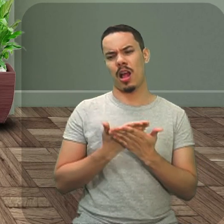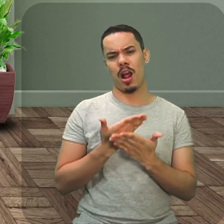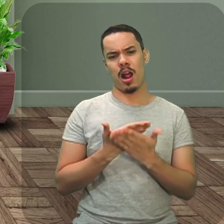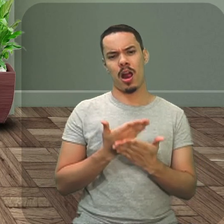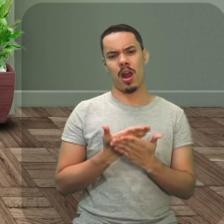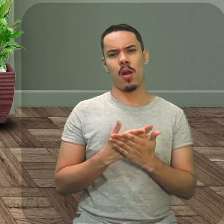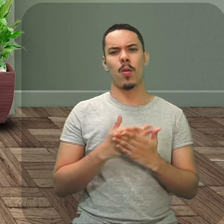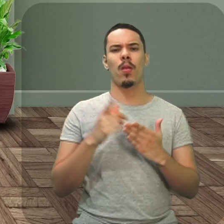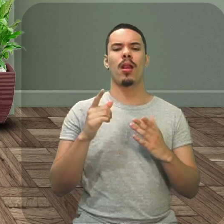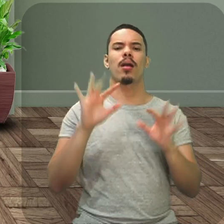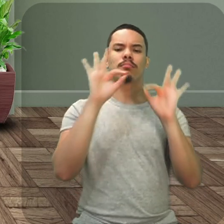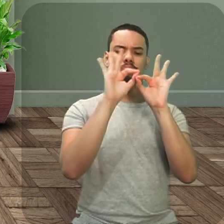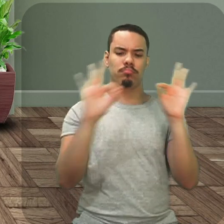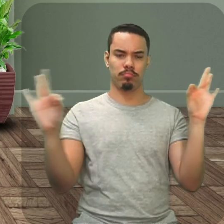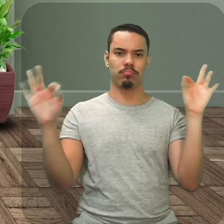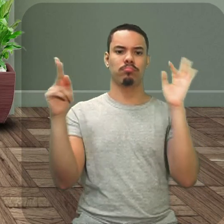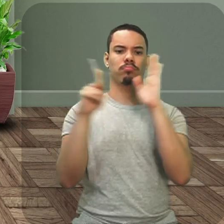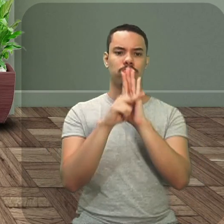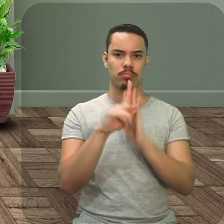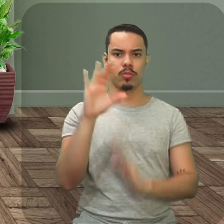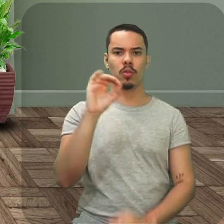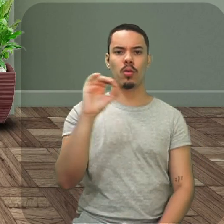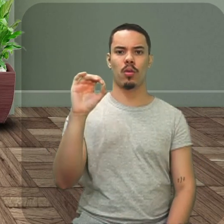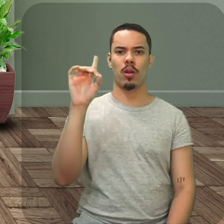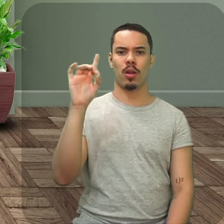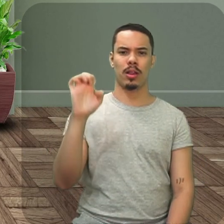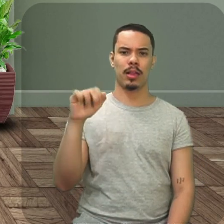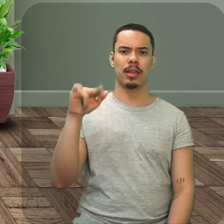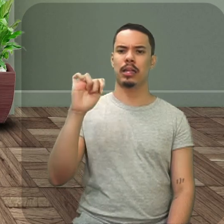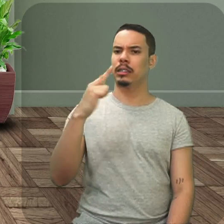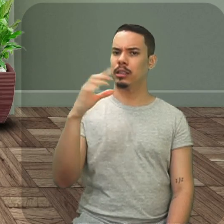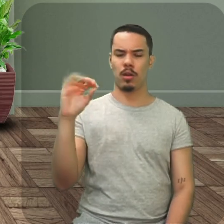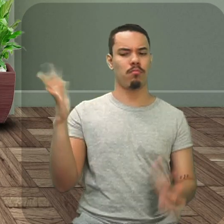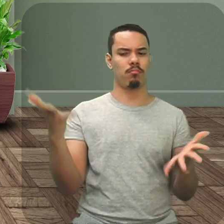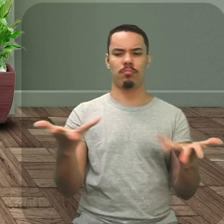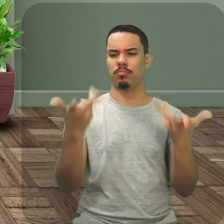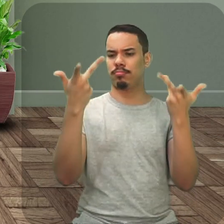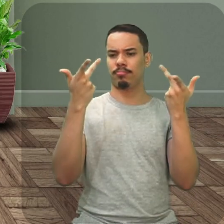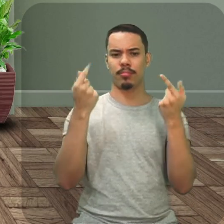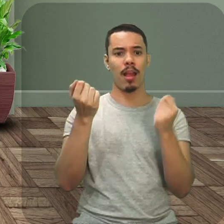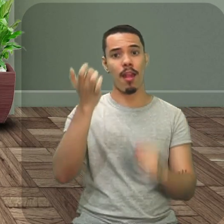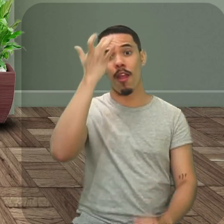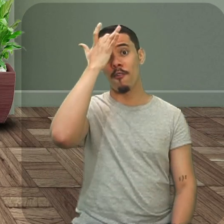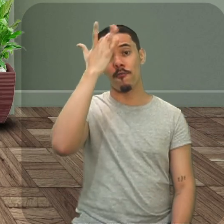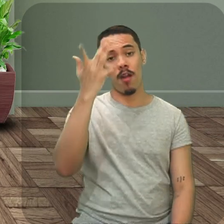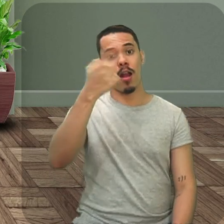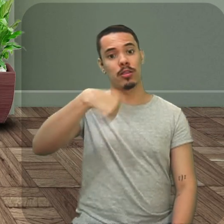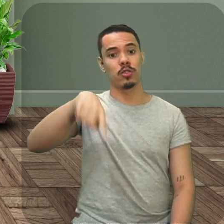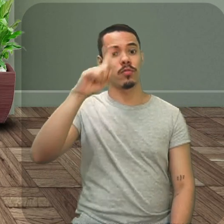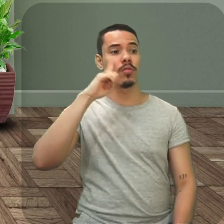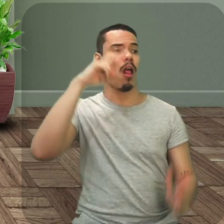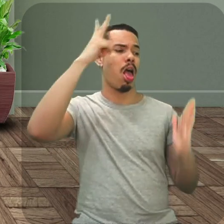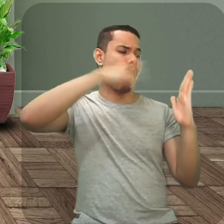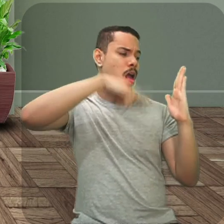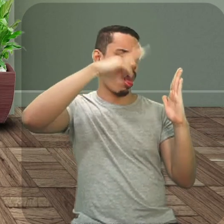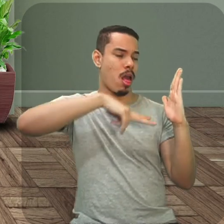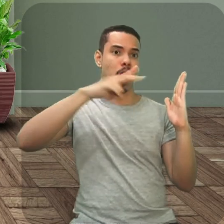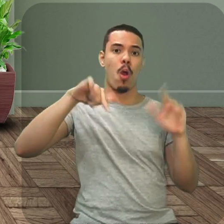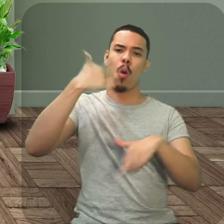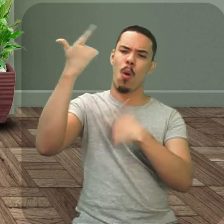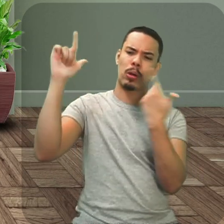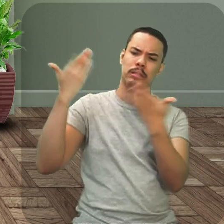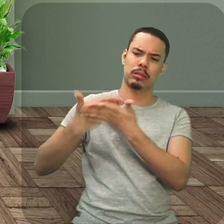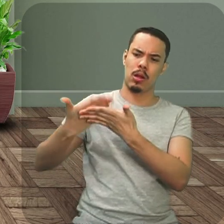aqui a madre do composto por coordenação né é maravilhosa né você vai rever